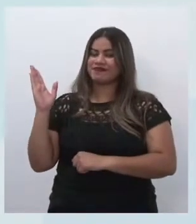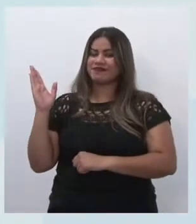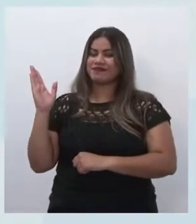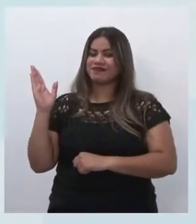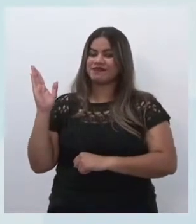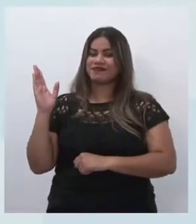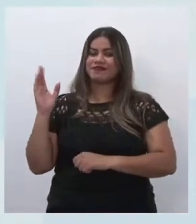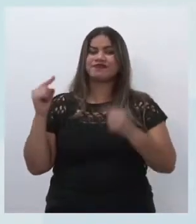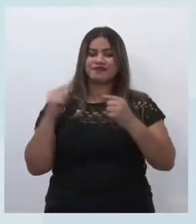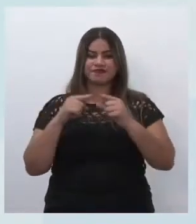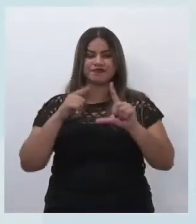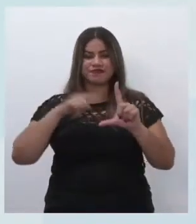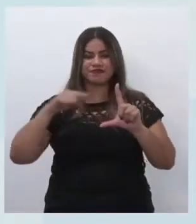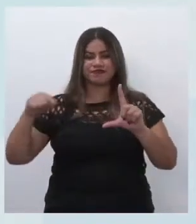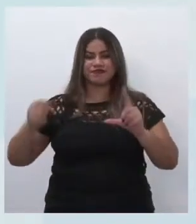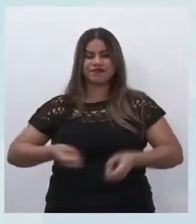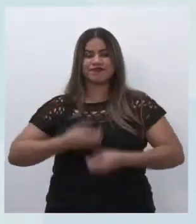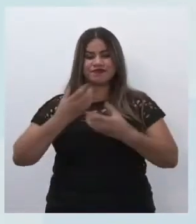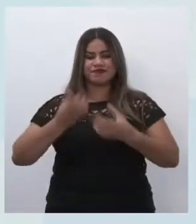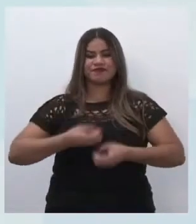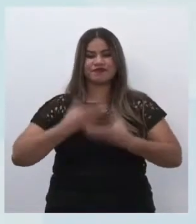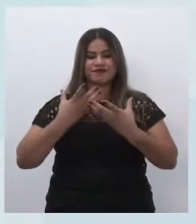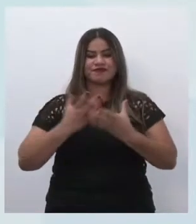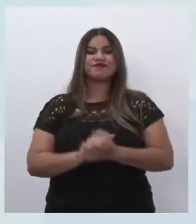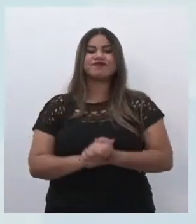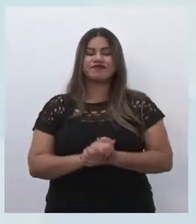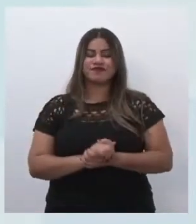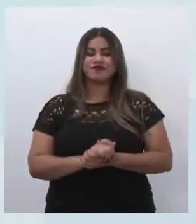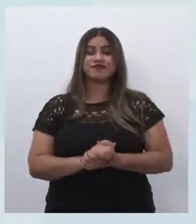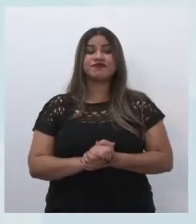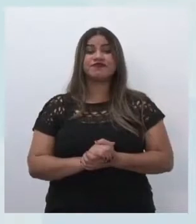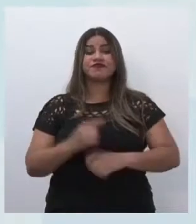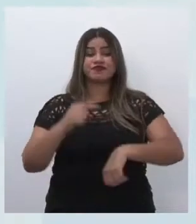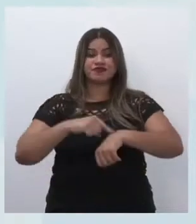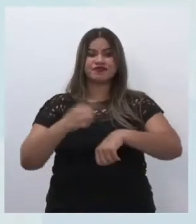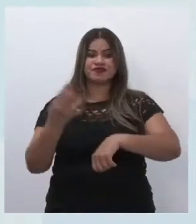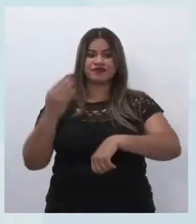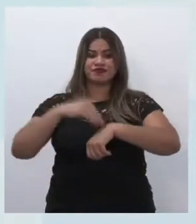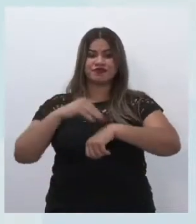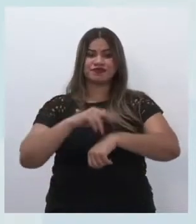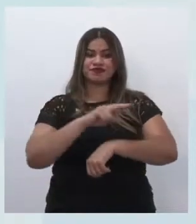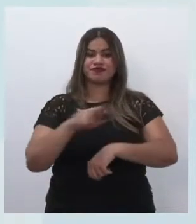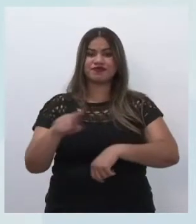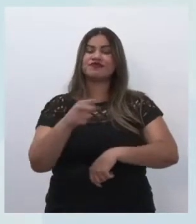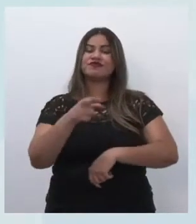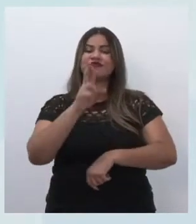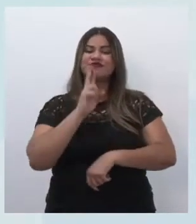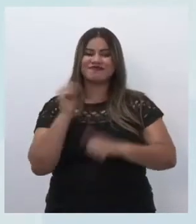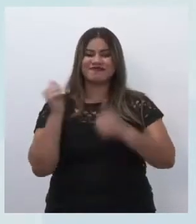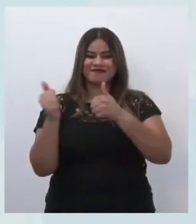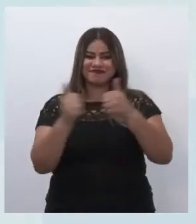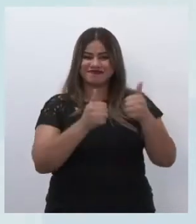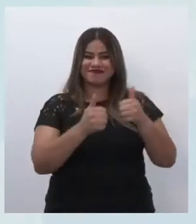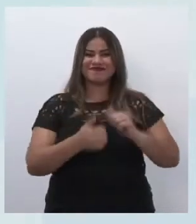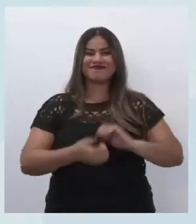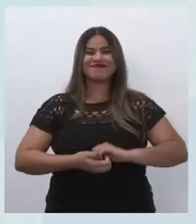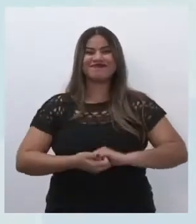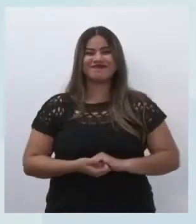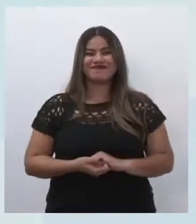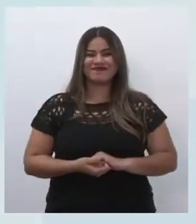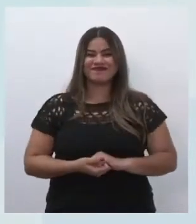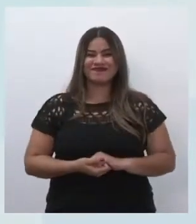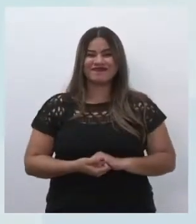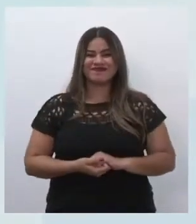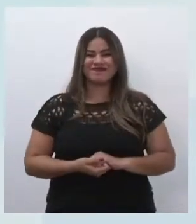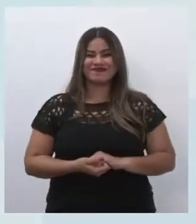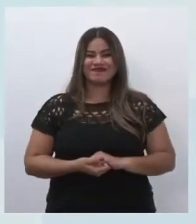o infográfico? Isso. E aí eu vou deixar 4 minutos para vocês responderem, tudo bem? Então, 4 minutos contando a partir de agora.